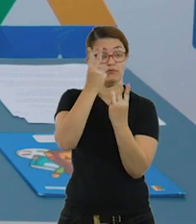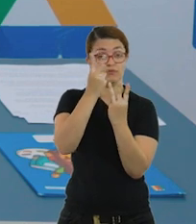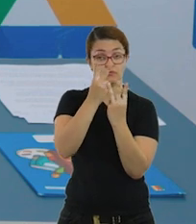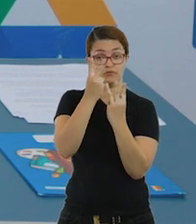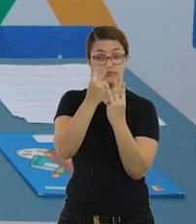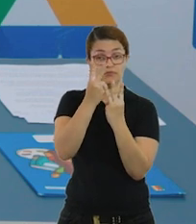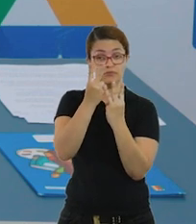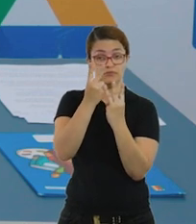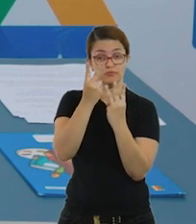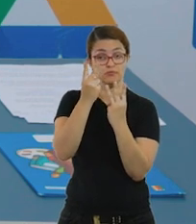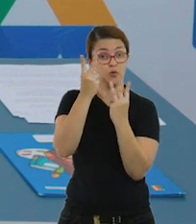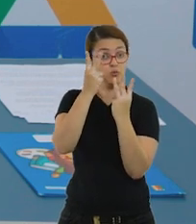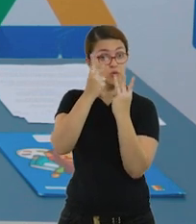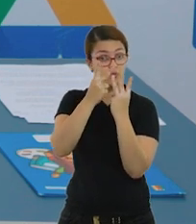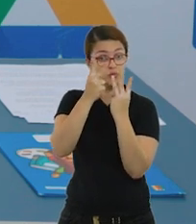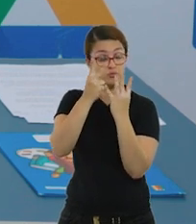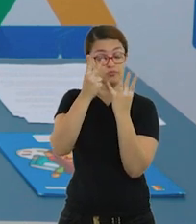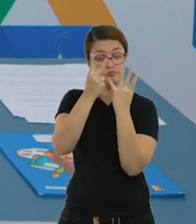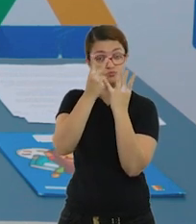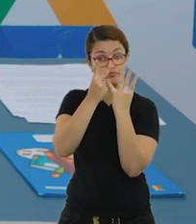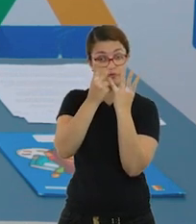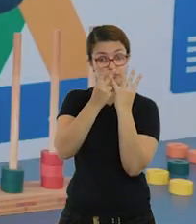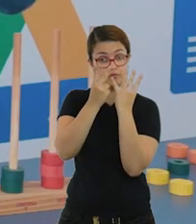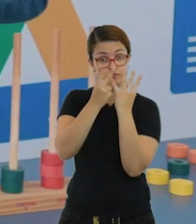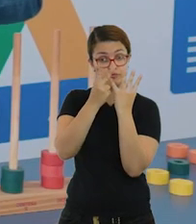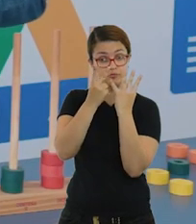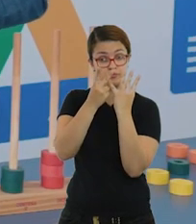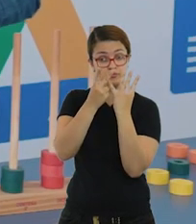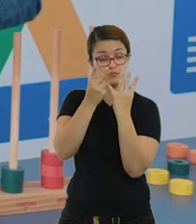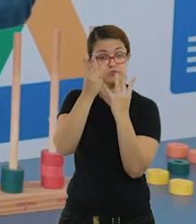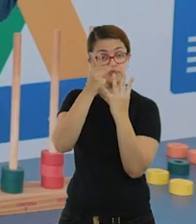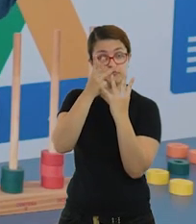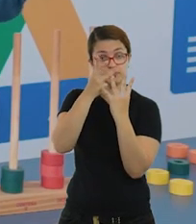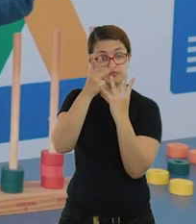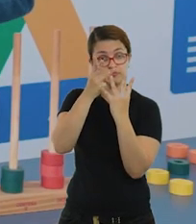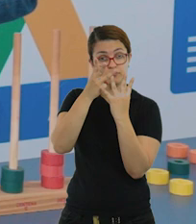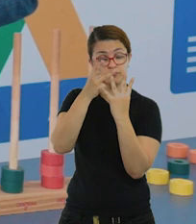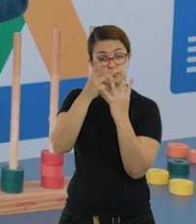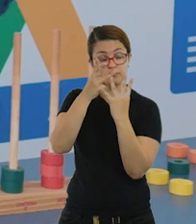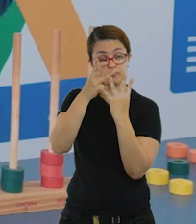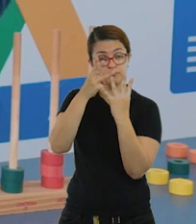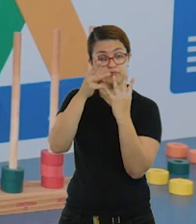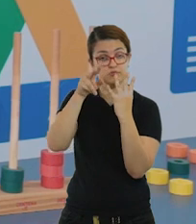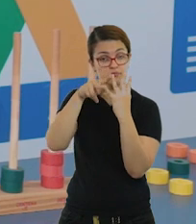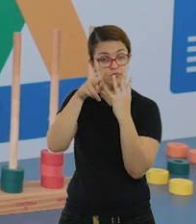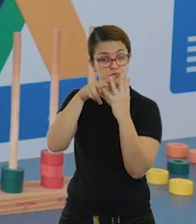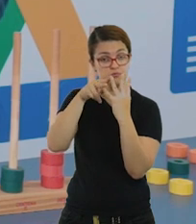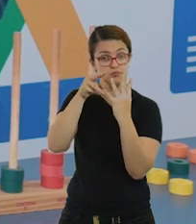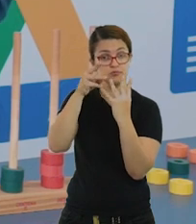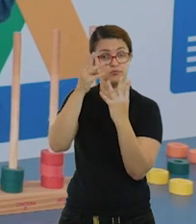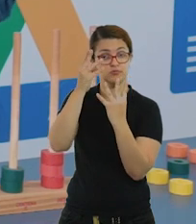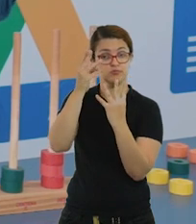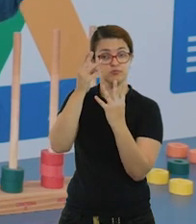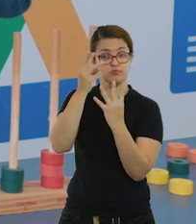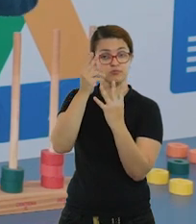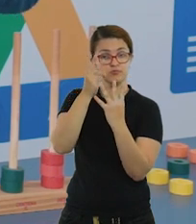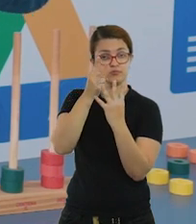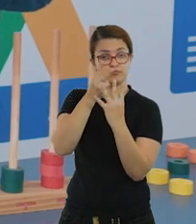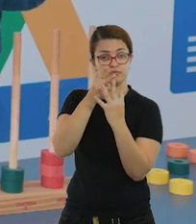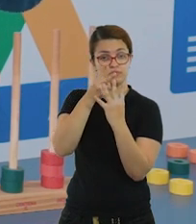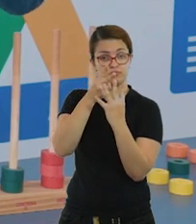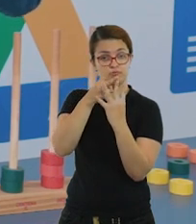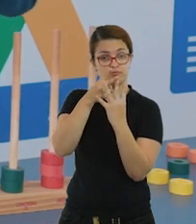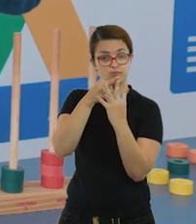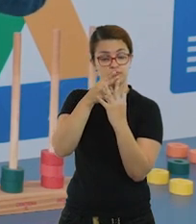algarismos, certo? Então, eu tenho 2 na unidade, representando 2 unidades, o 3 na dezena, representando 30 unidades, e o